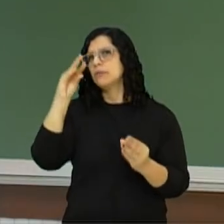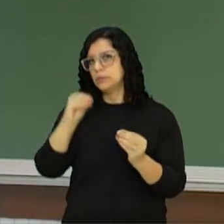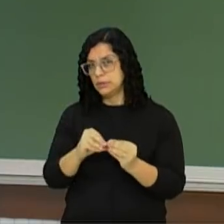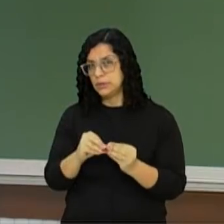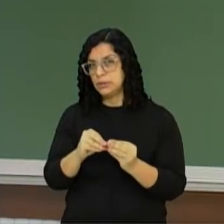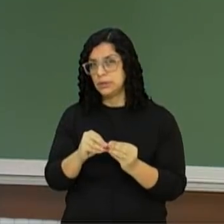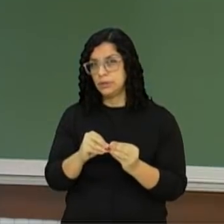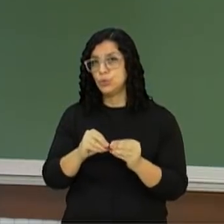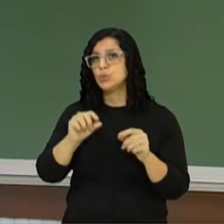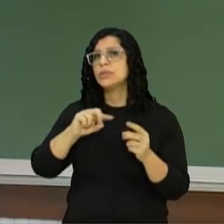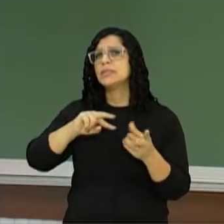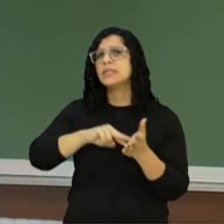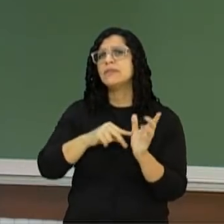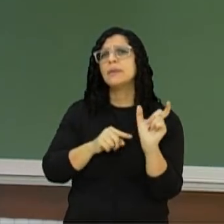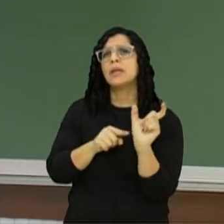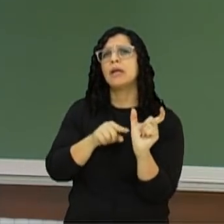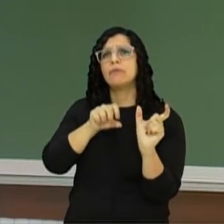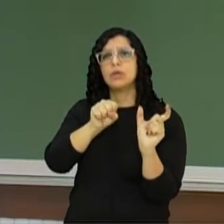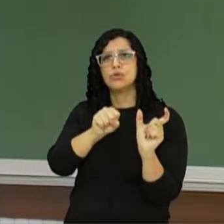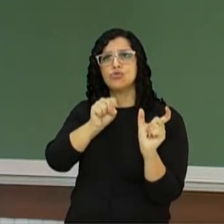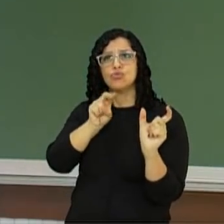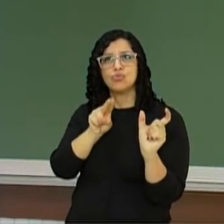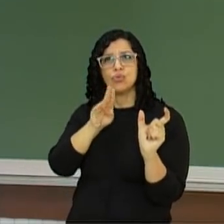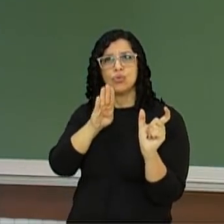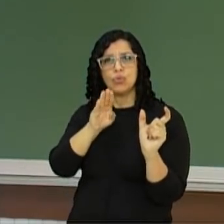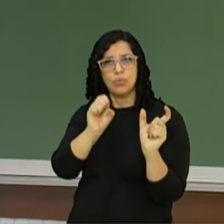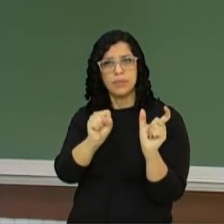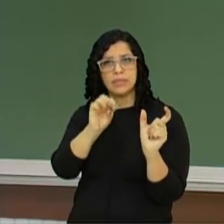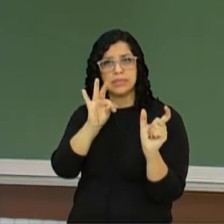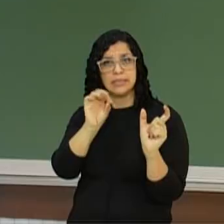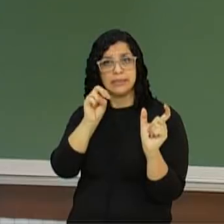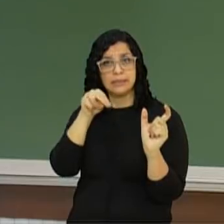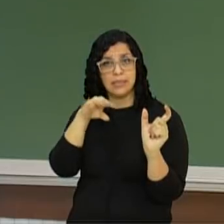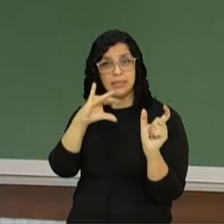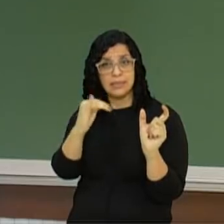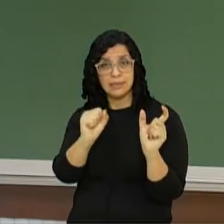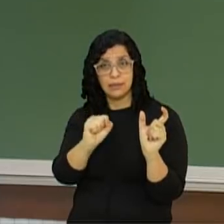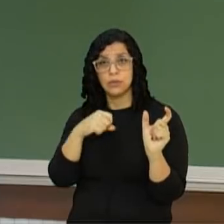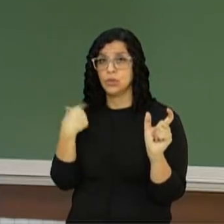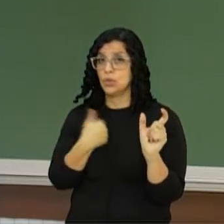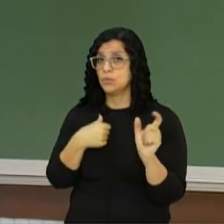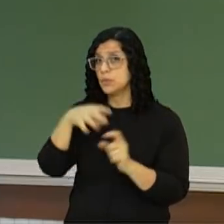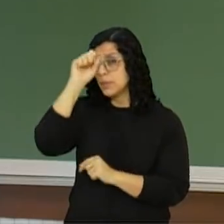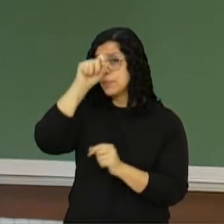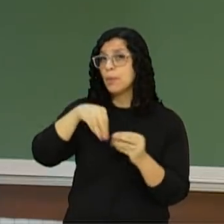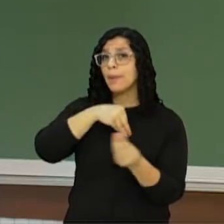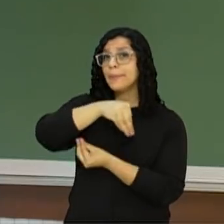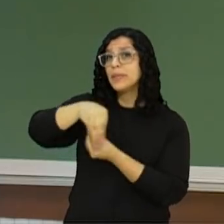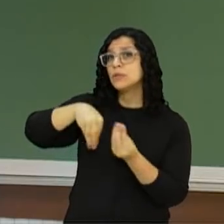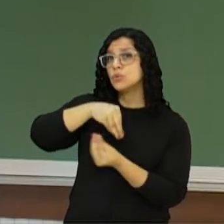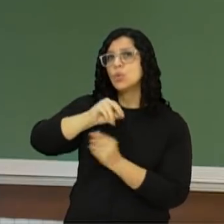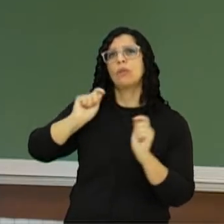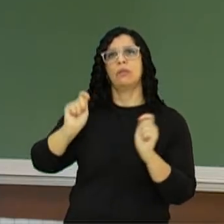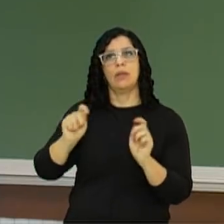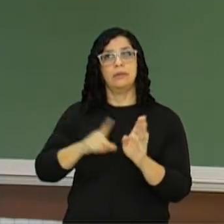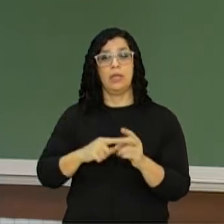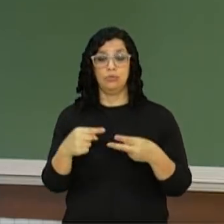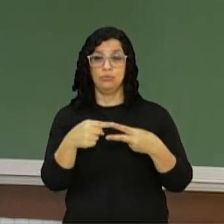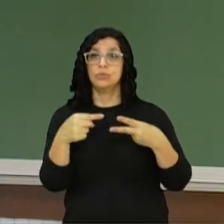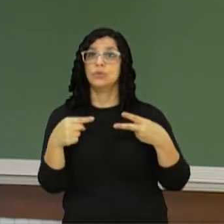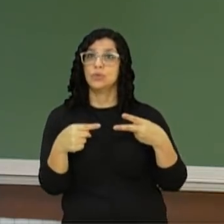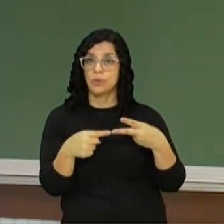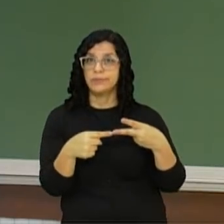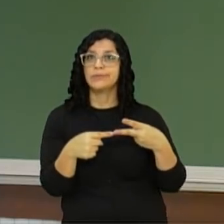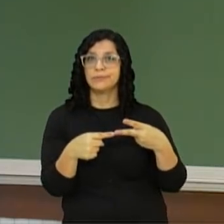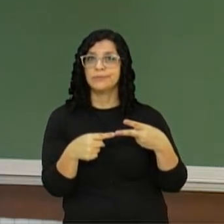entendemos o que é uma substância. A partir de hoje nós vamos aprender que existem misturas e existem 2 tipos